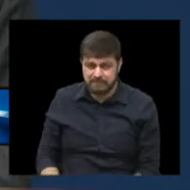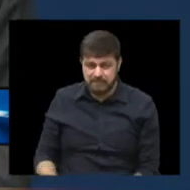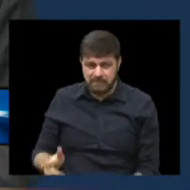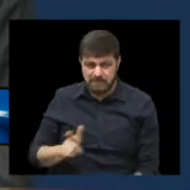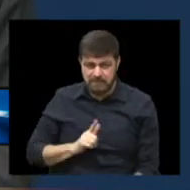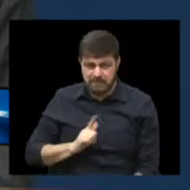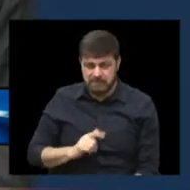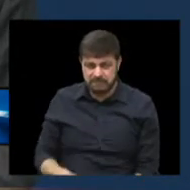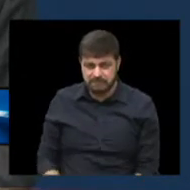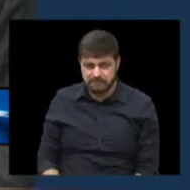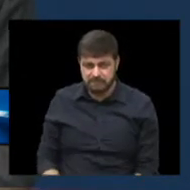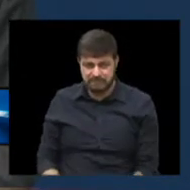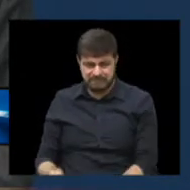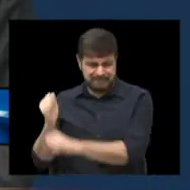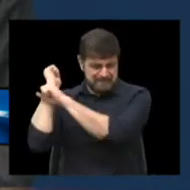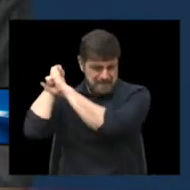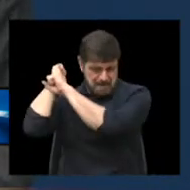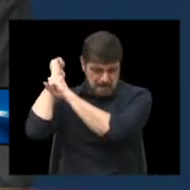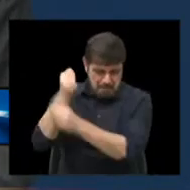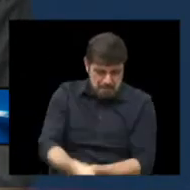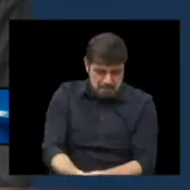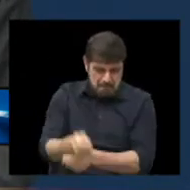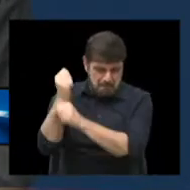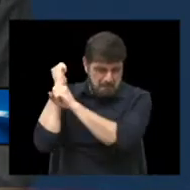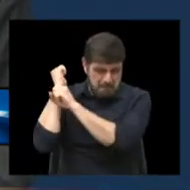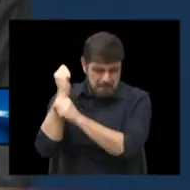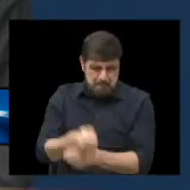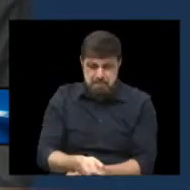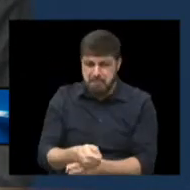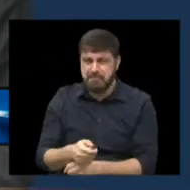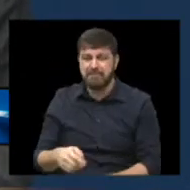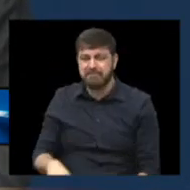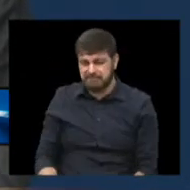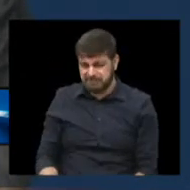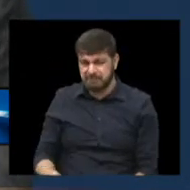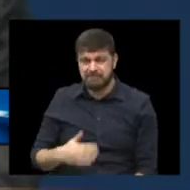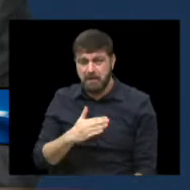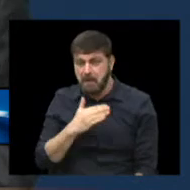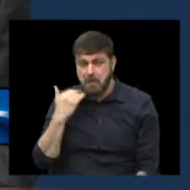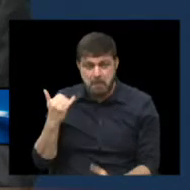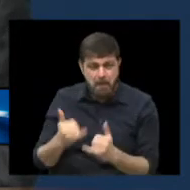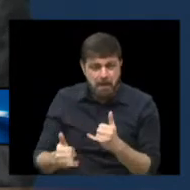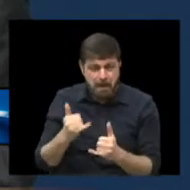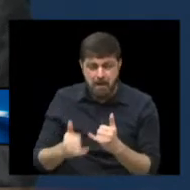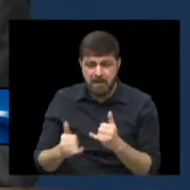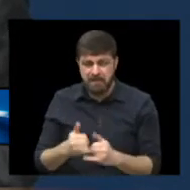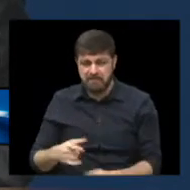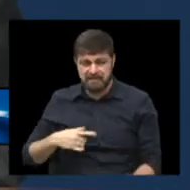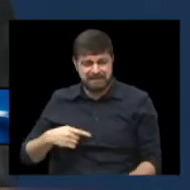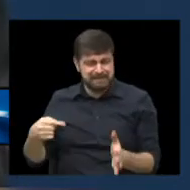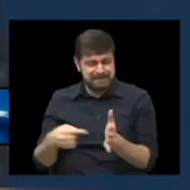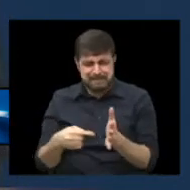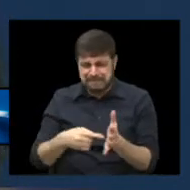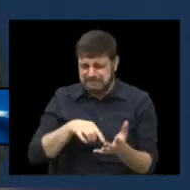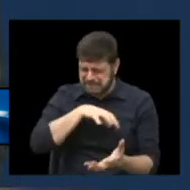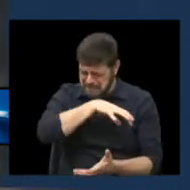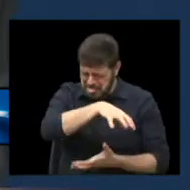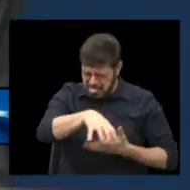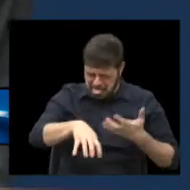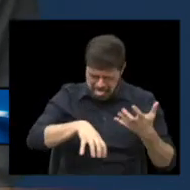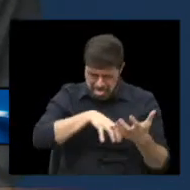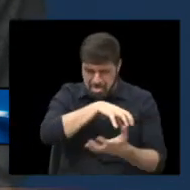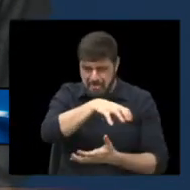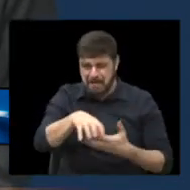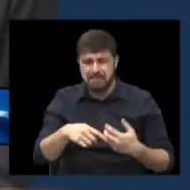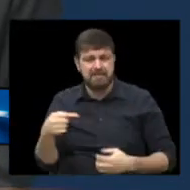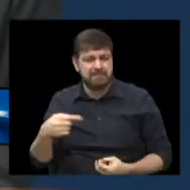recebeu machadadas de um grupo de skinheads. Há diversas denúncias de toda desordem possível. Me refiro ao